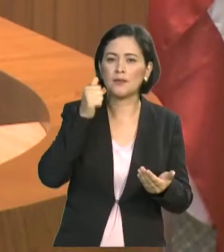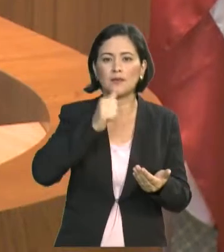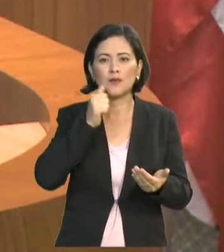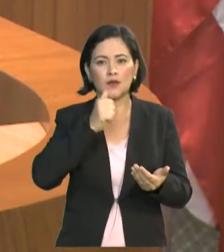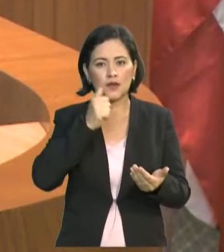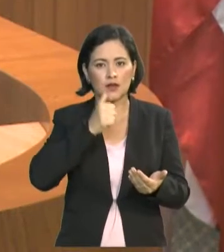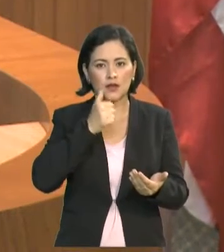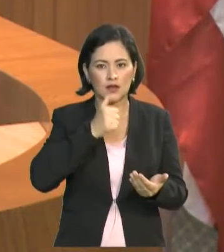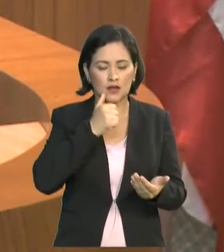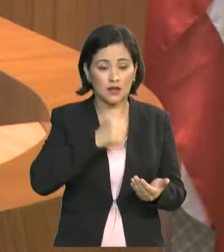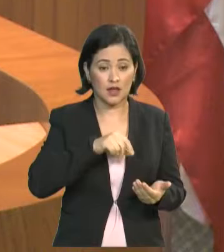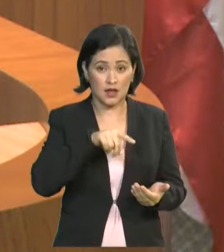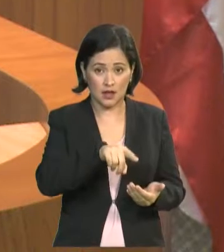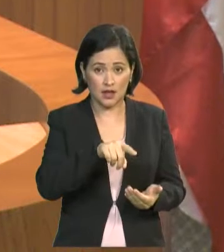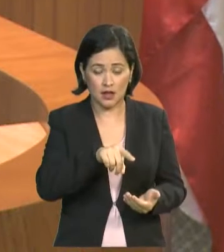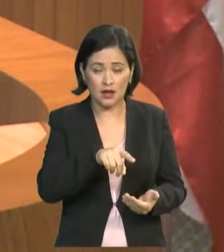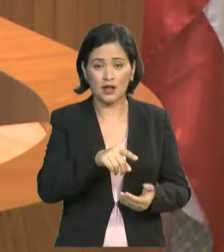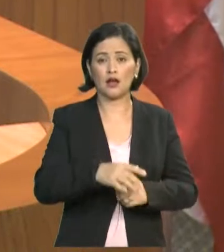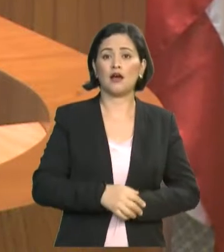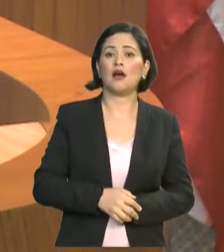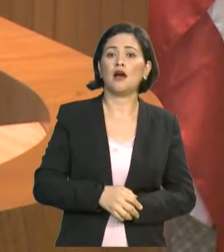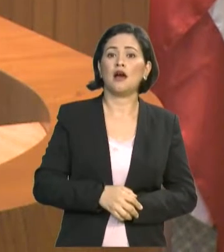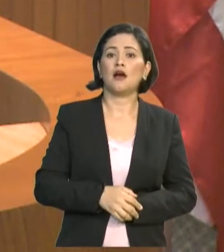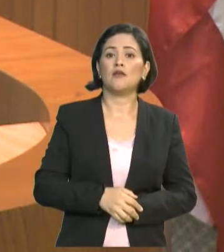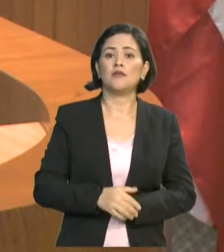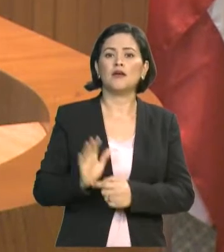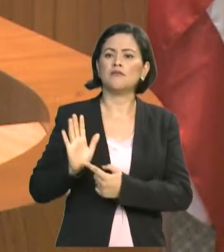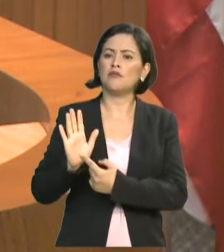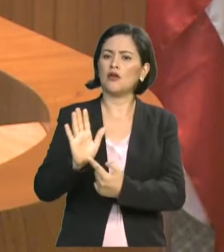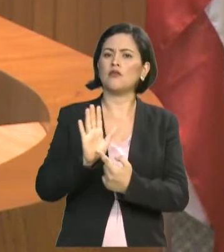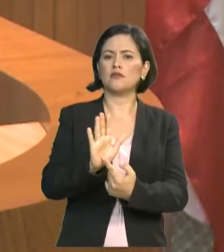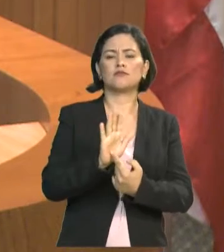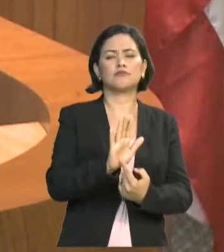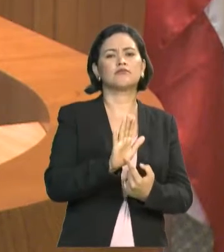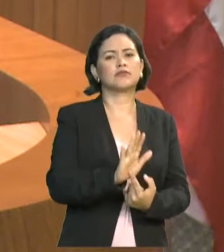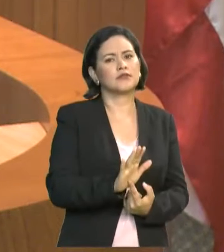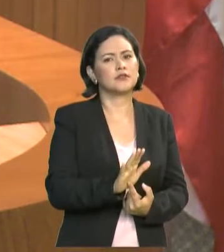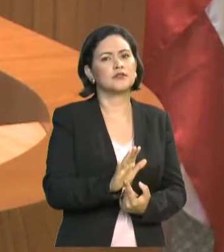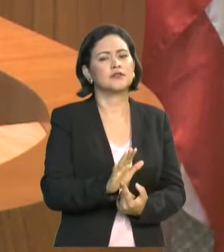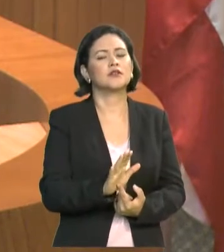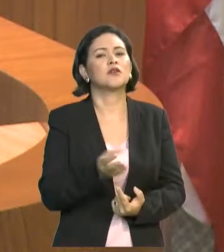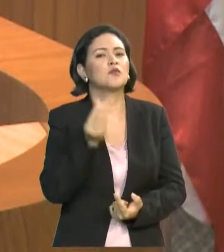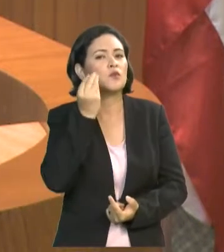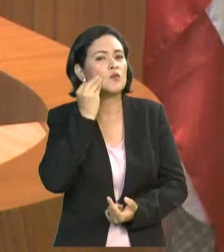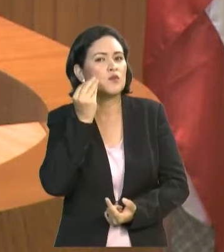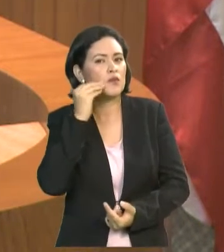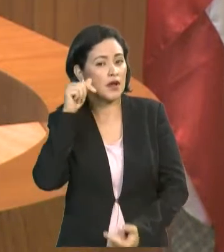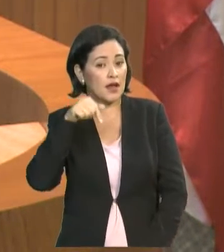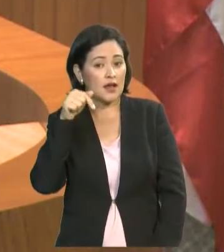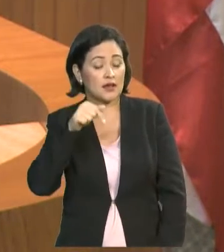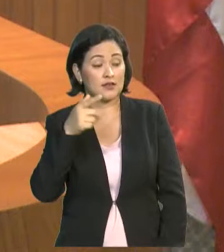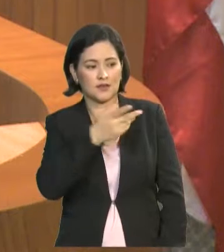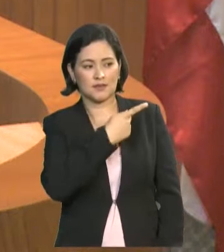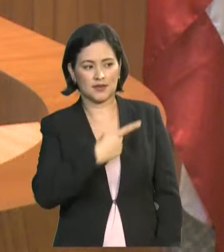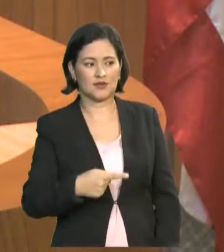cooperativa para fazer uma exposição, senhor presidente. O senhor que aprecia um café, um